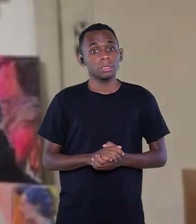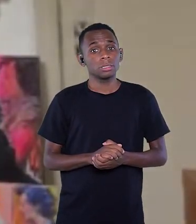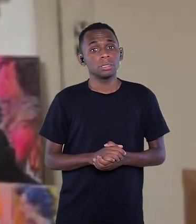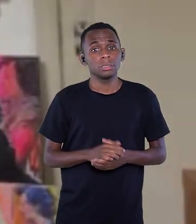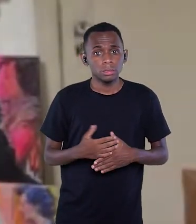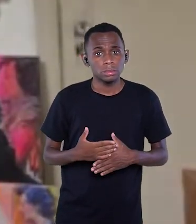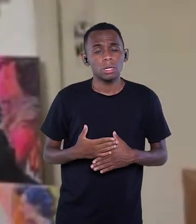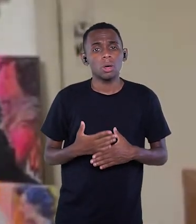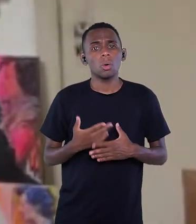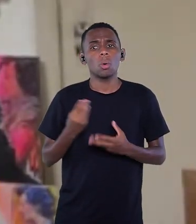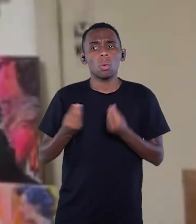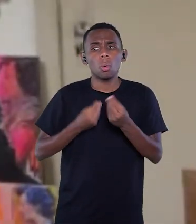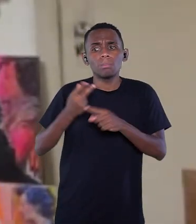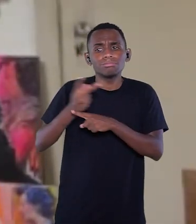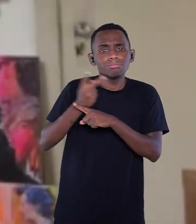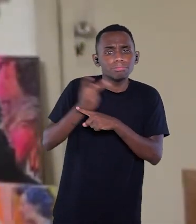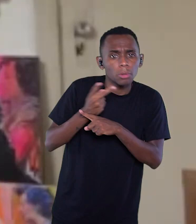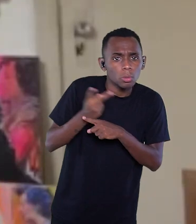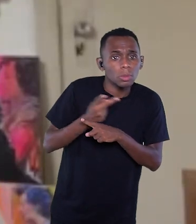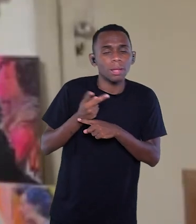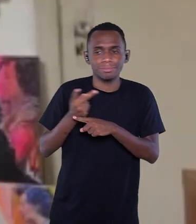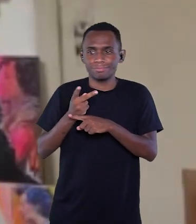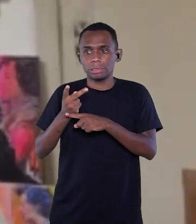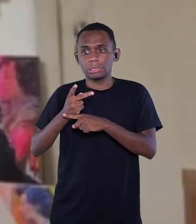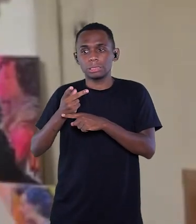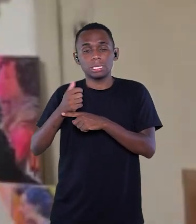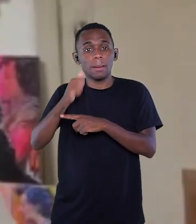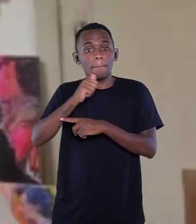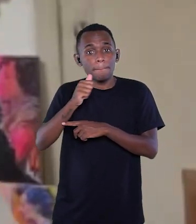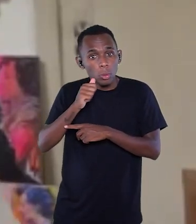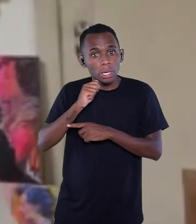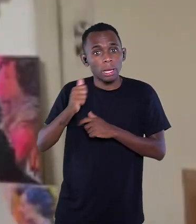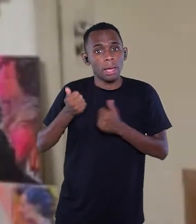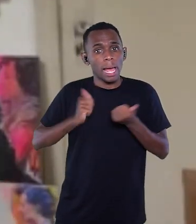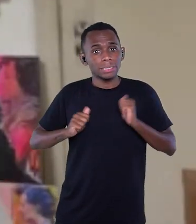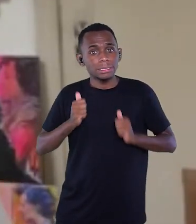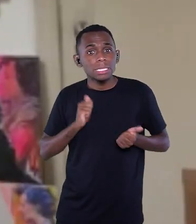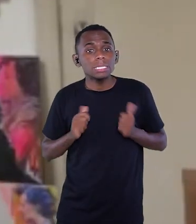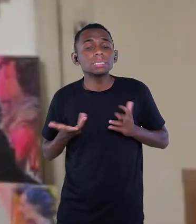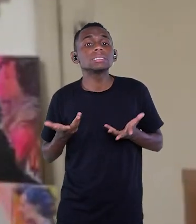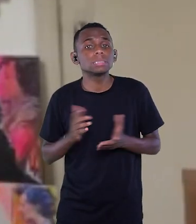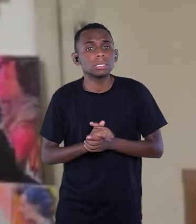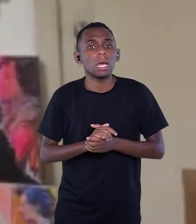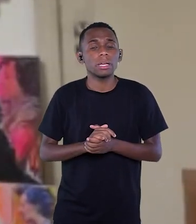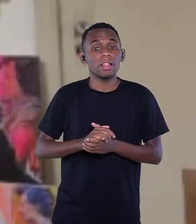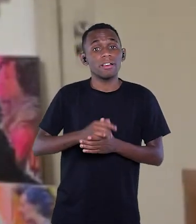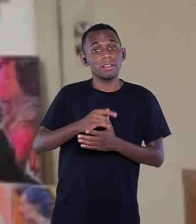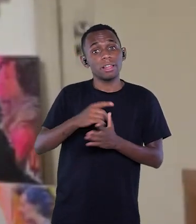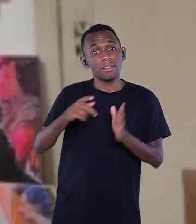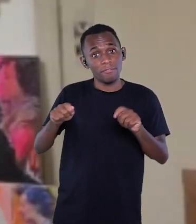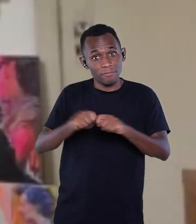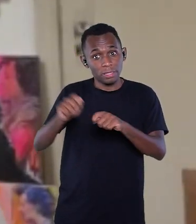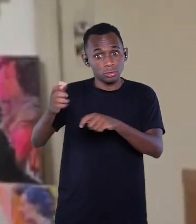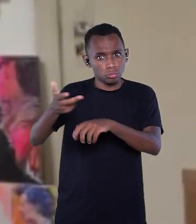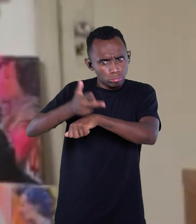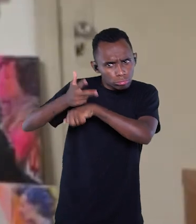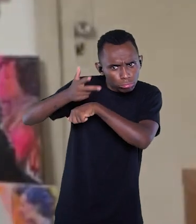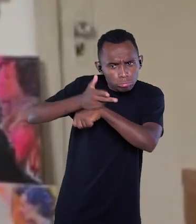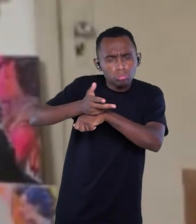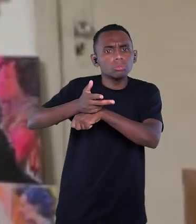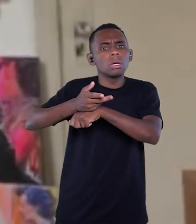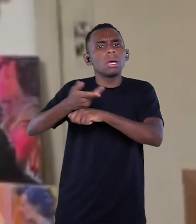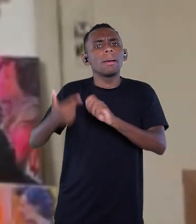ela se questiona disso e começa a procurar essa atriz, e aí ela faz uma espécie de documentário, assim,